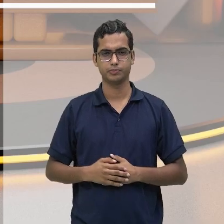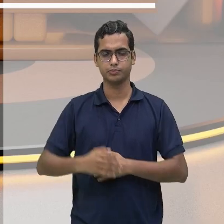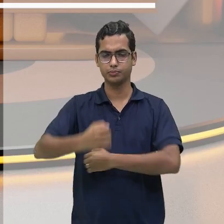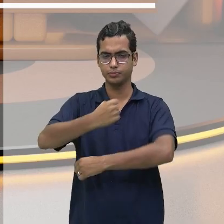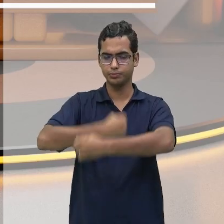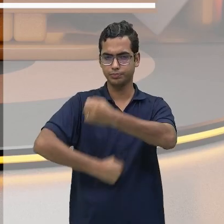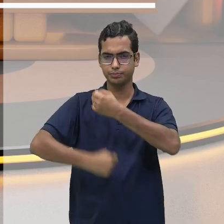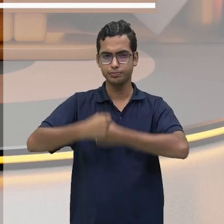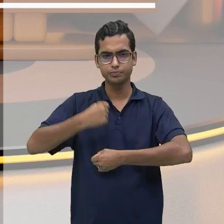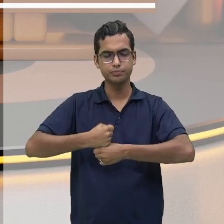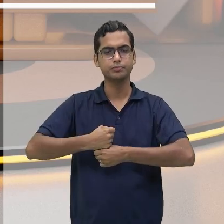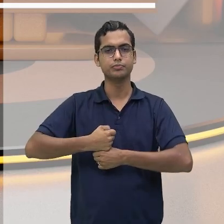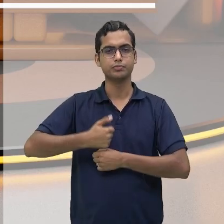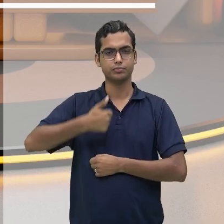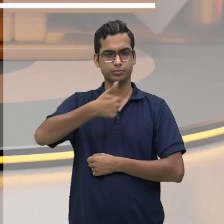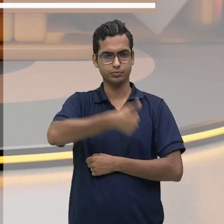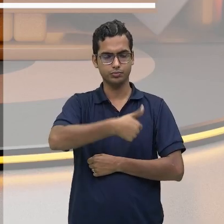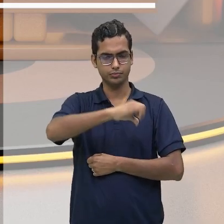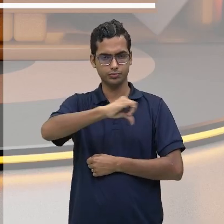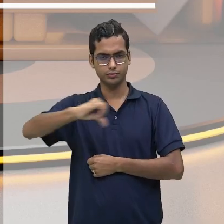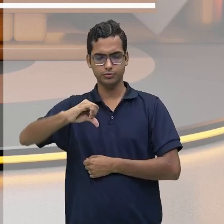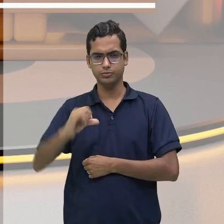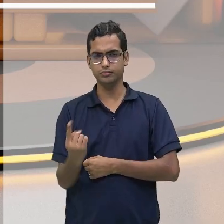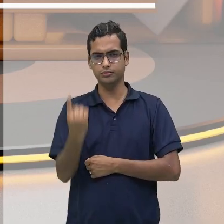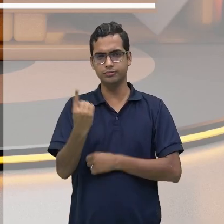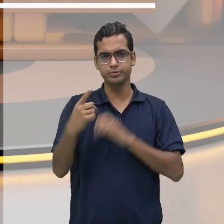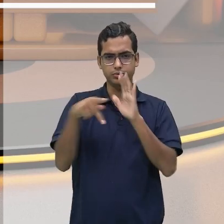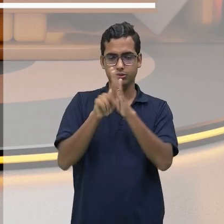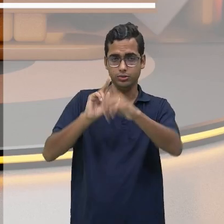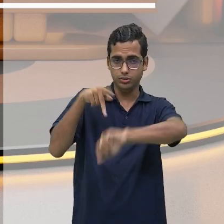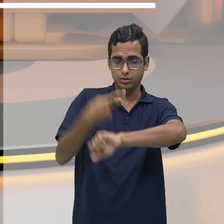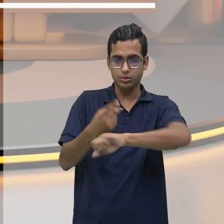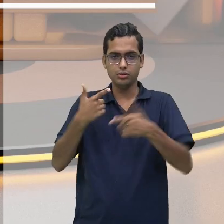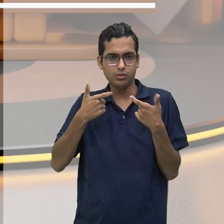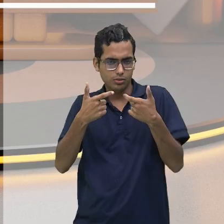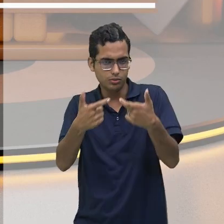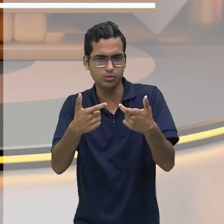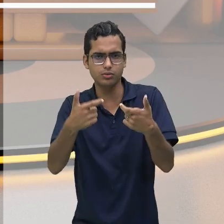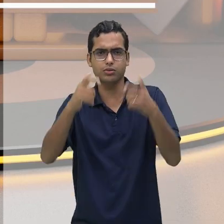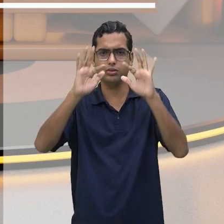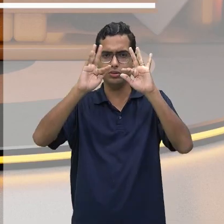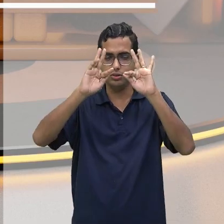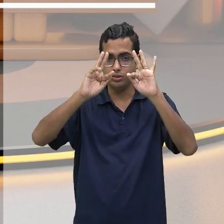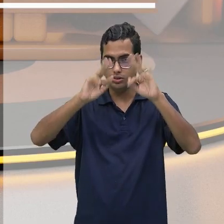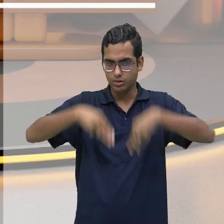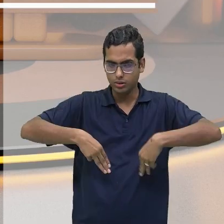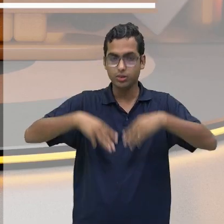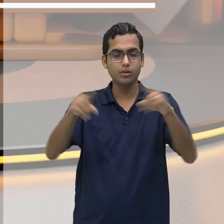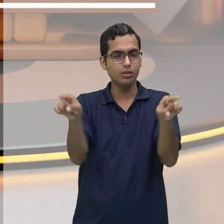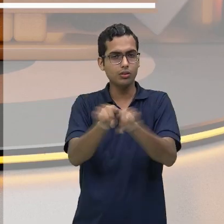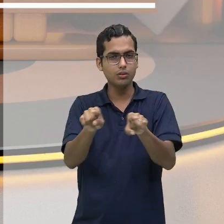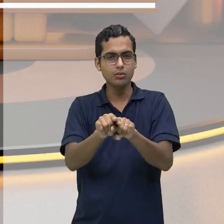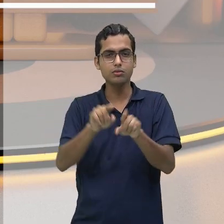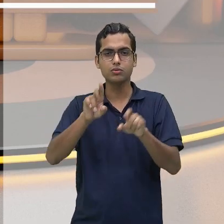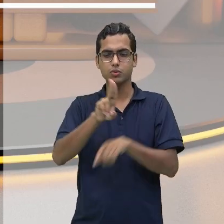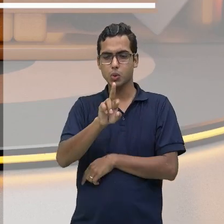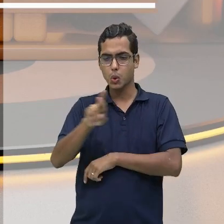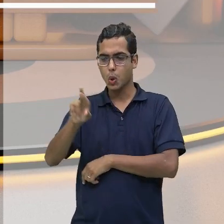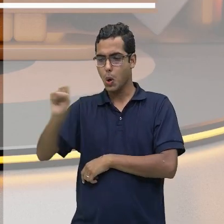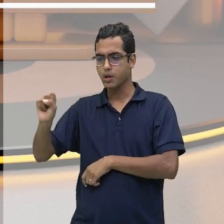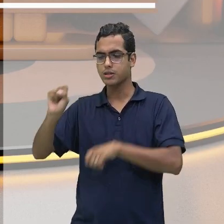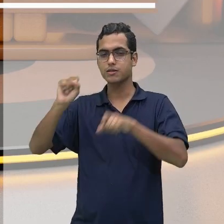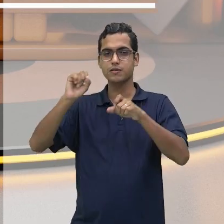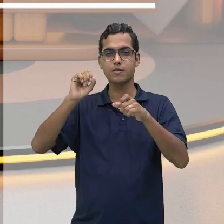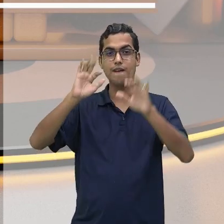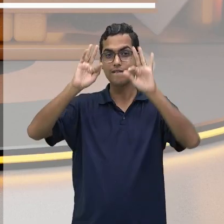1991, gente, após aí, né, o fim da União Soviética, vai iniciar um esforço, tá? E esse esforço